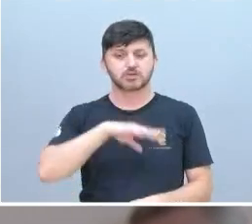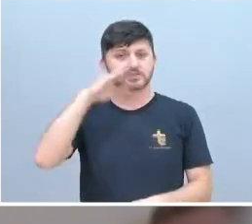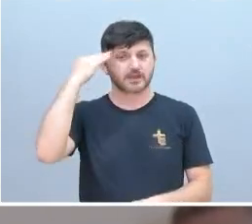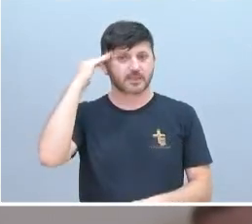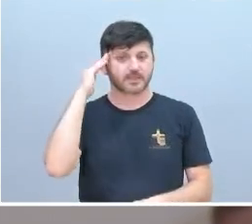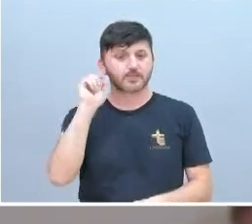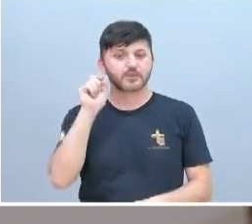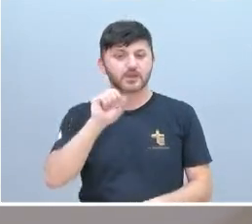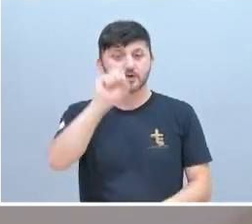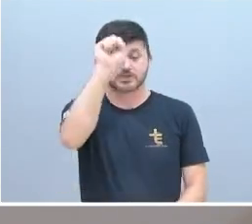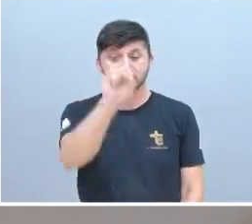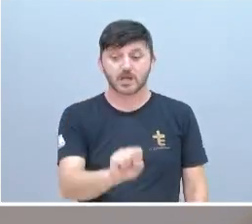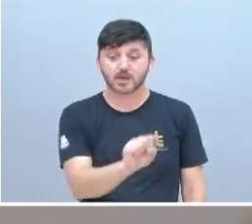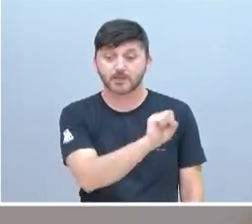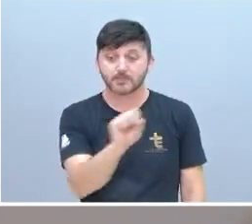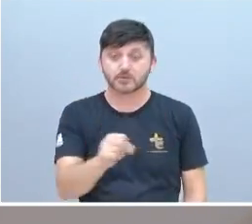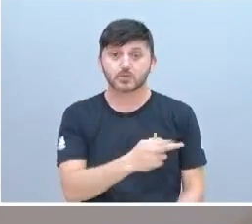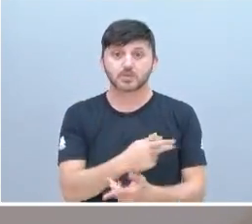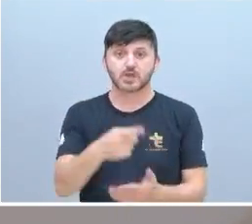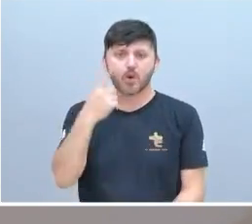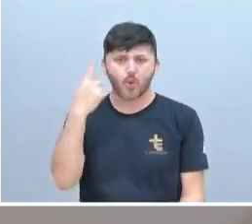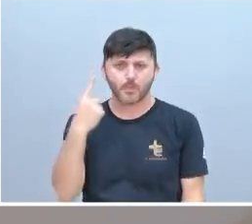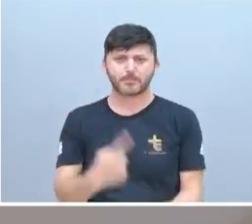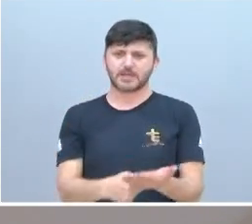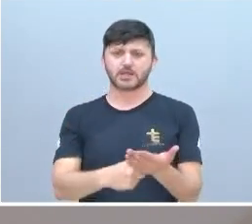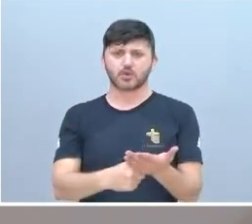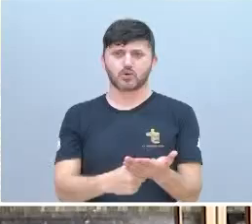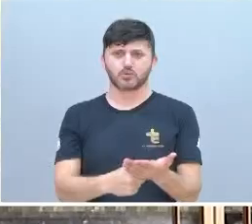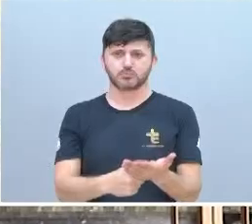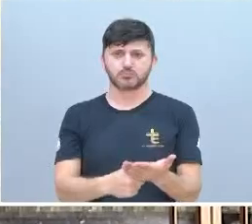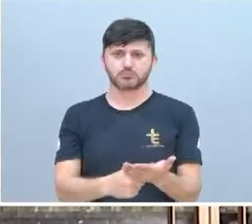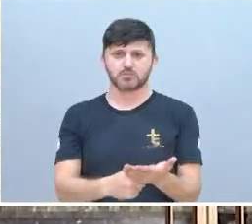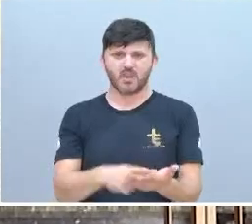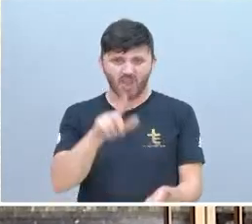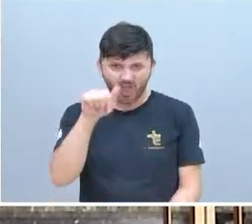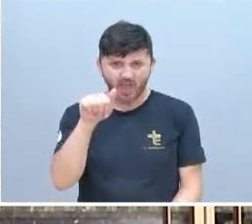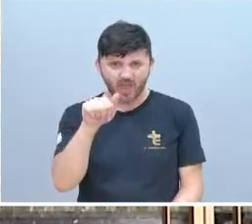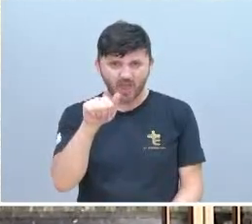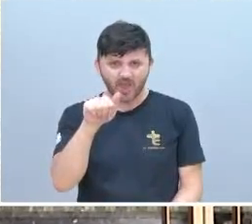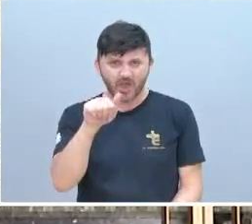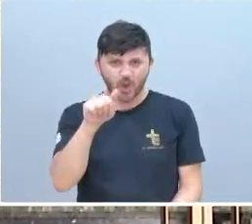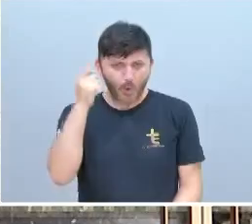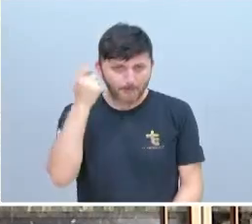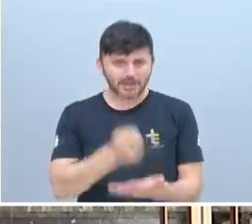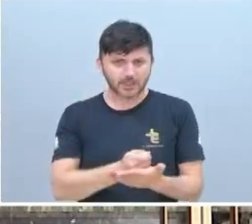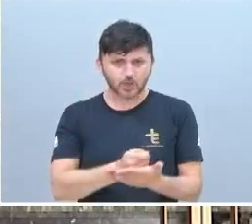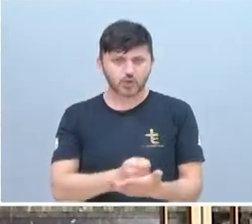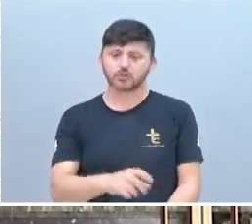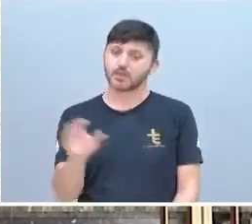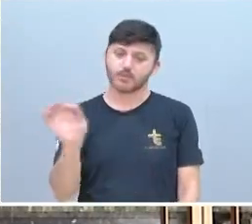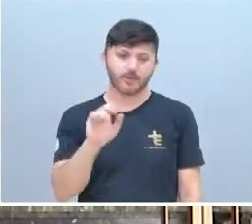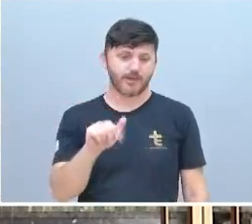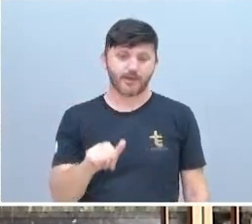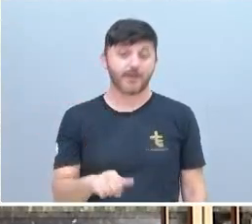às vezes o sacramento como uma obrigação, e na verdade é um presente de Deus.